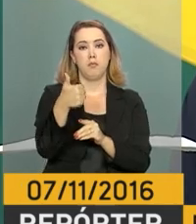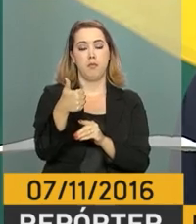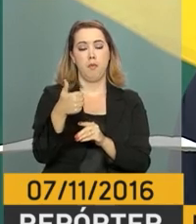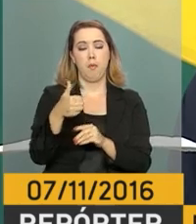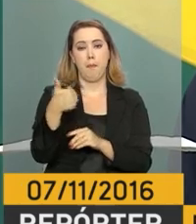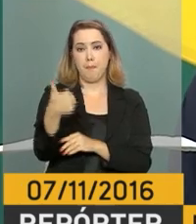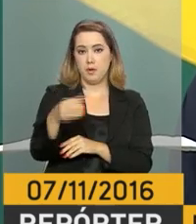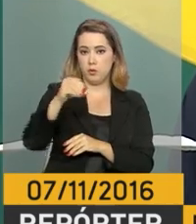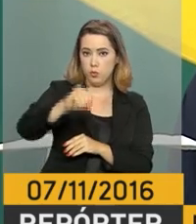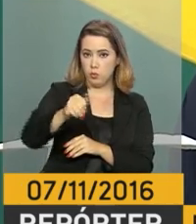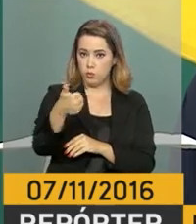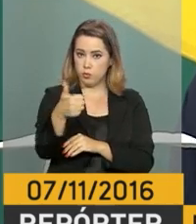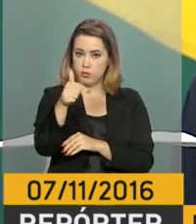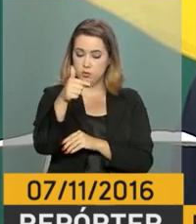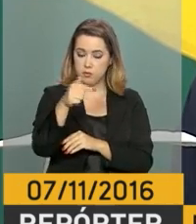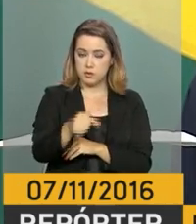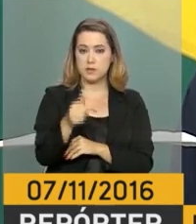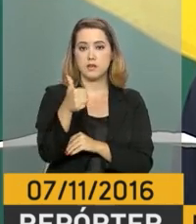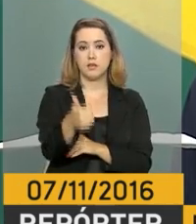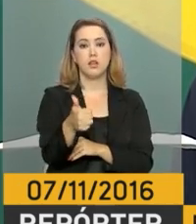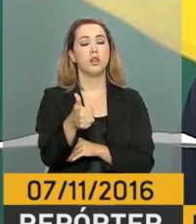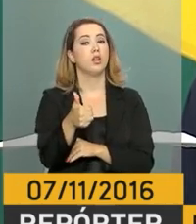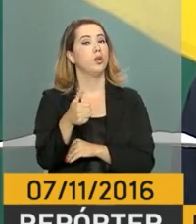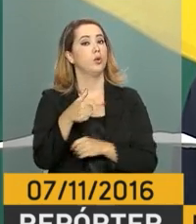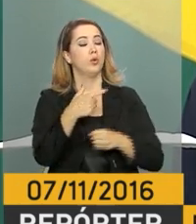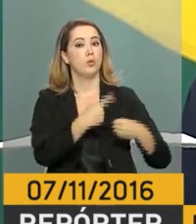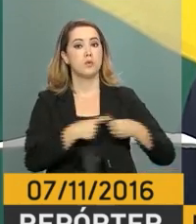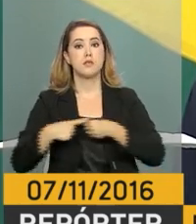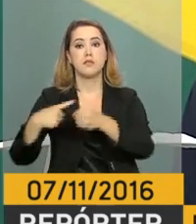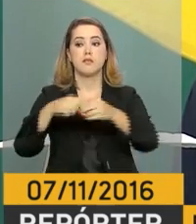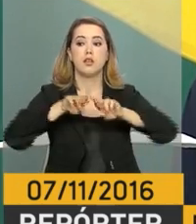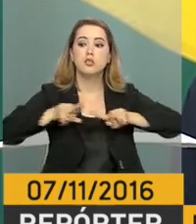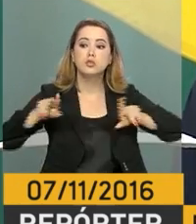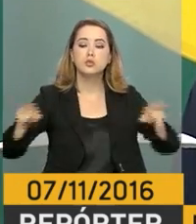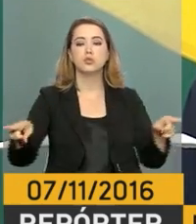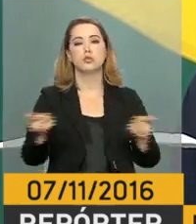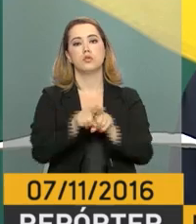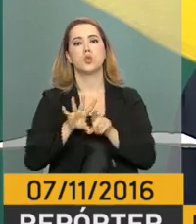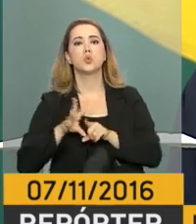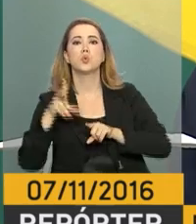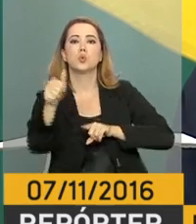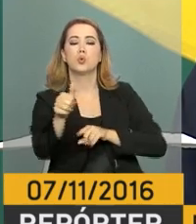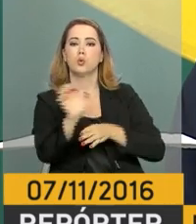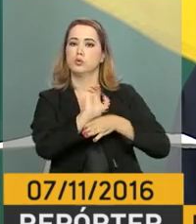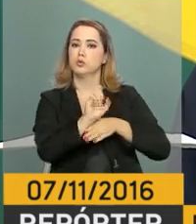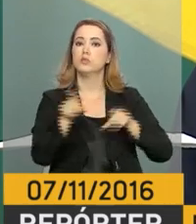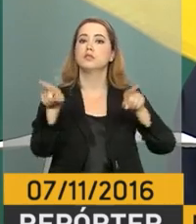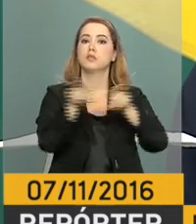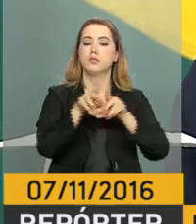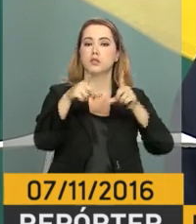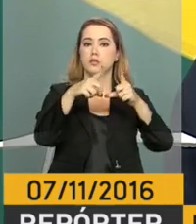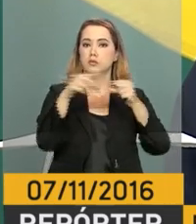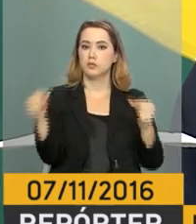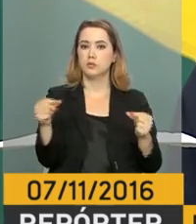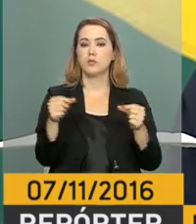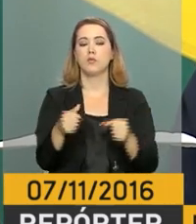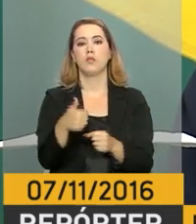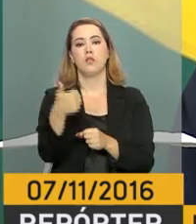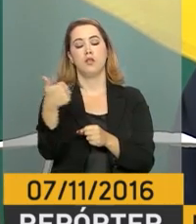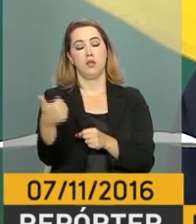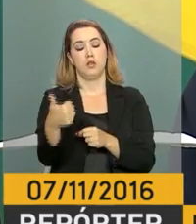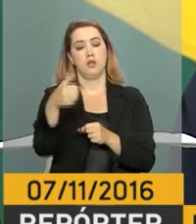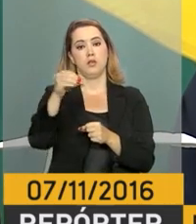municípios localizados nos 26 estados e no Distrito Federal. Portanto, todos os estados e 1.071 municípios terão obras